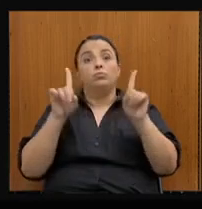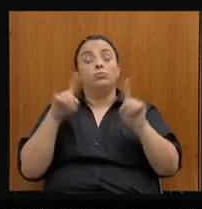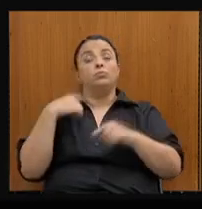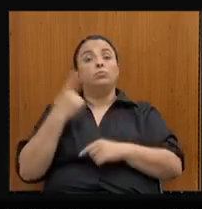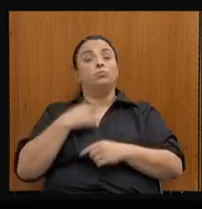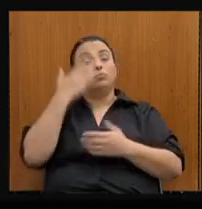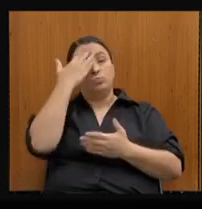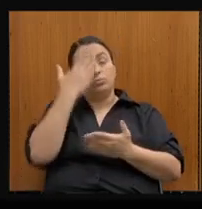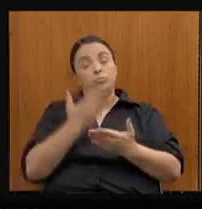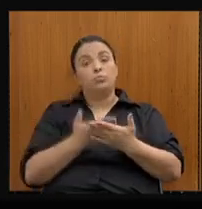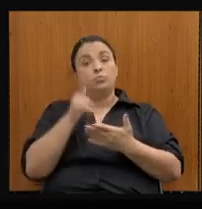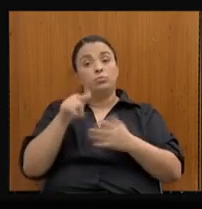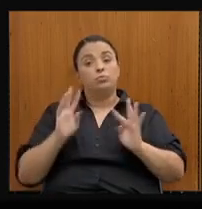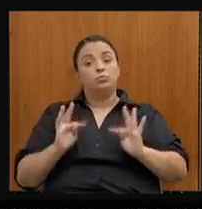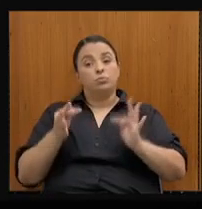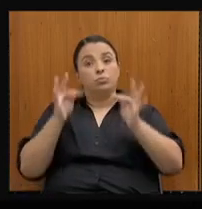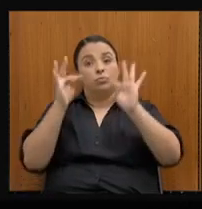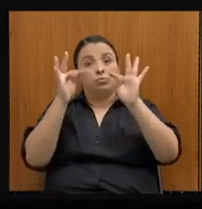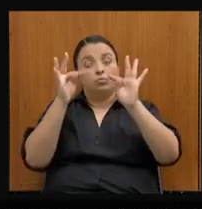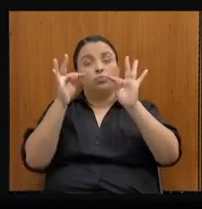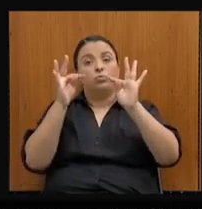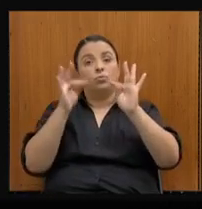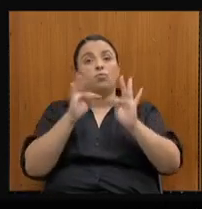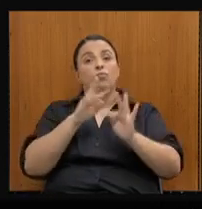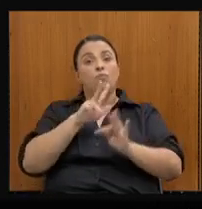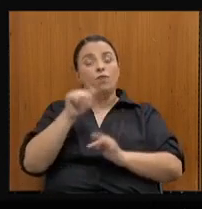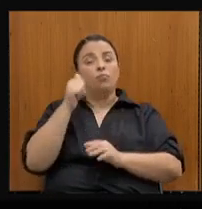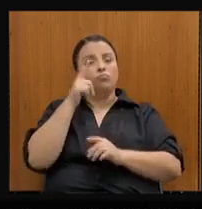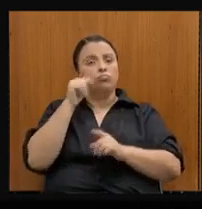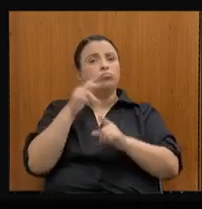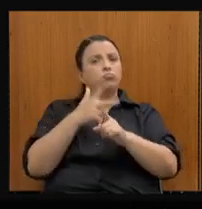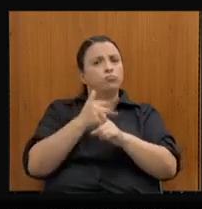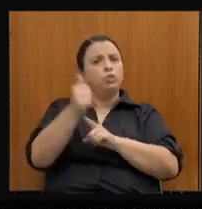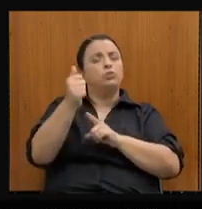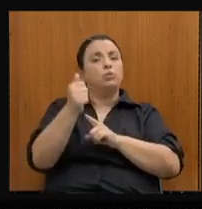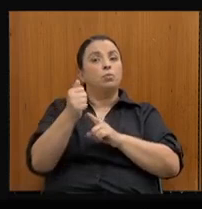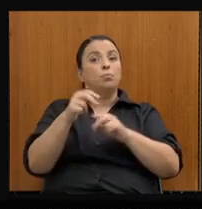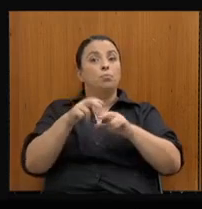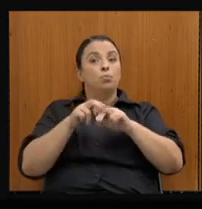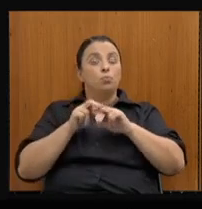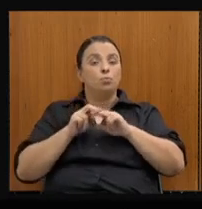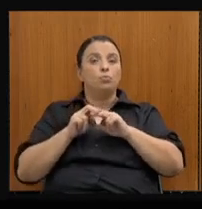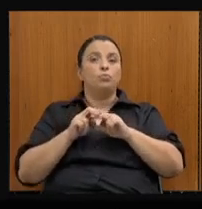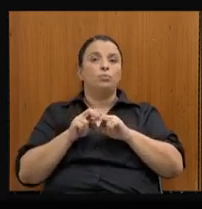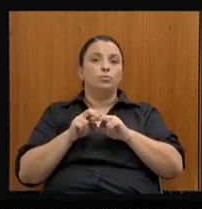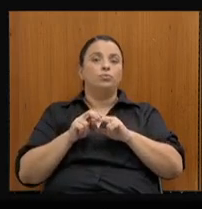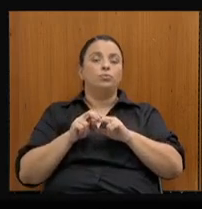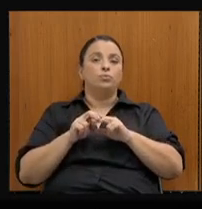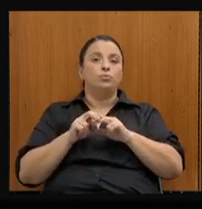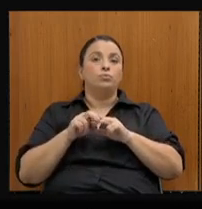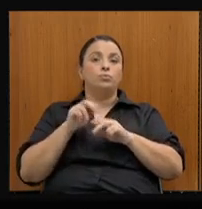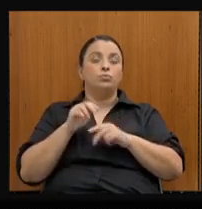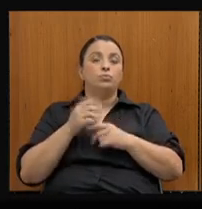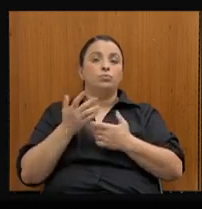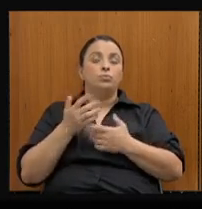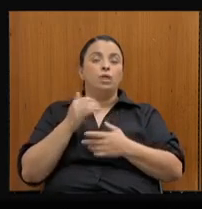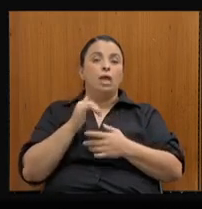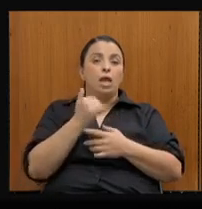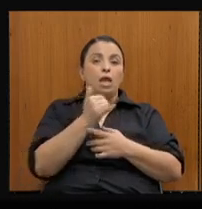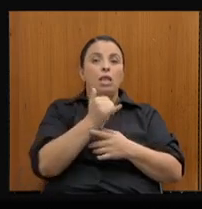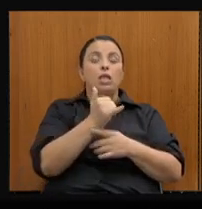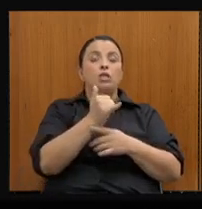que a tecnologia vai ganhar de habilidade então de energia elétrica barata e é produzida principalmente pela